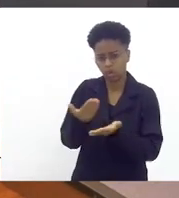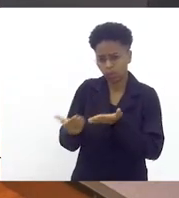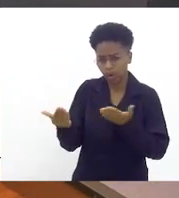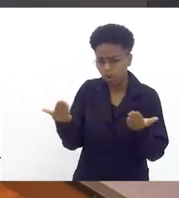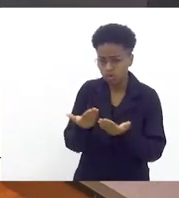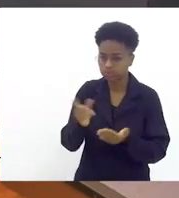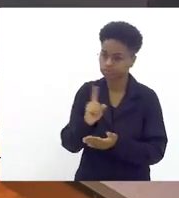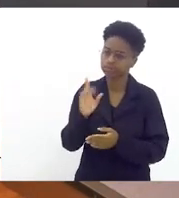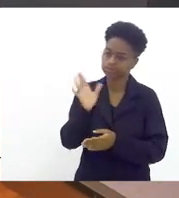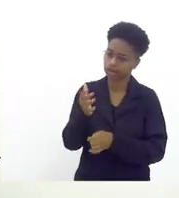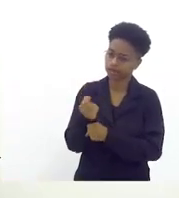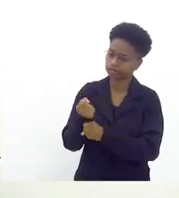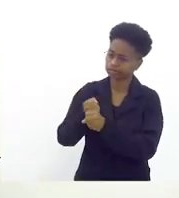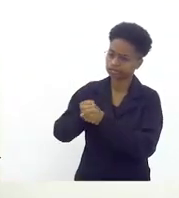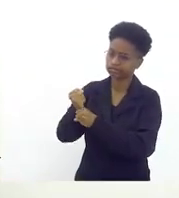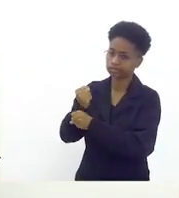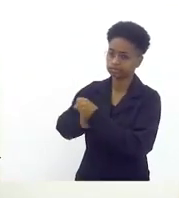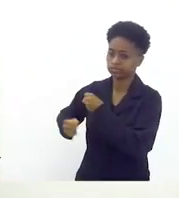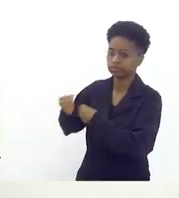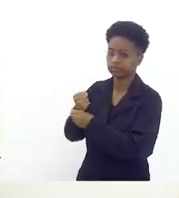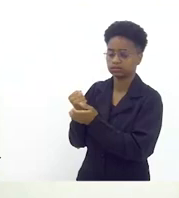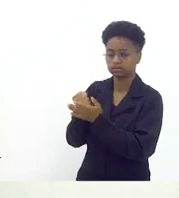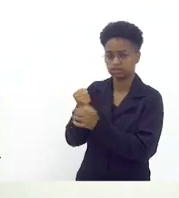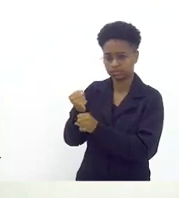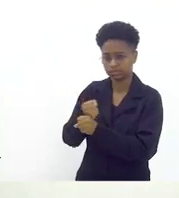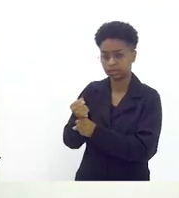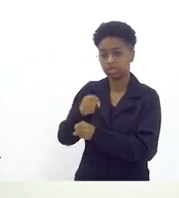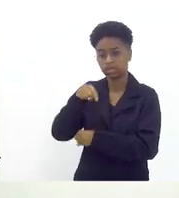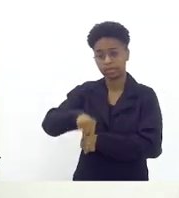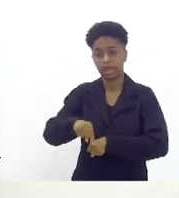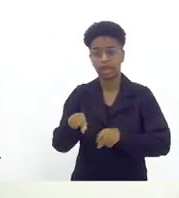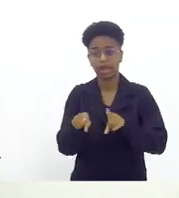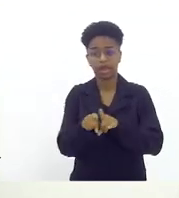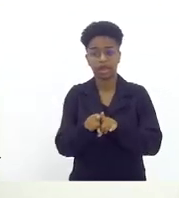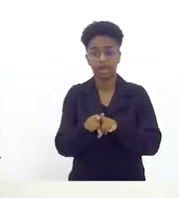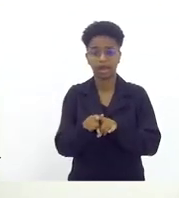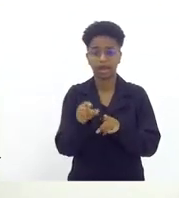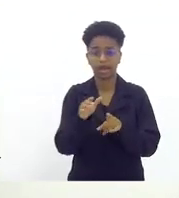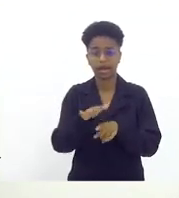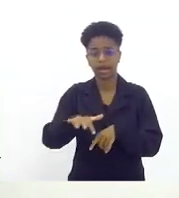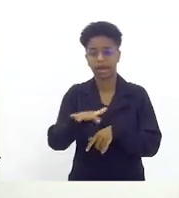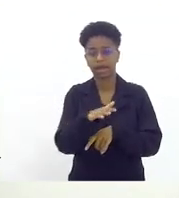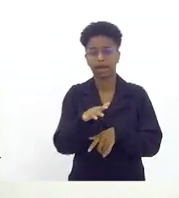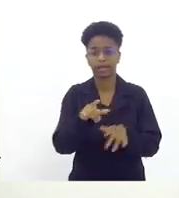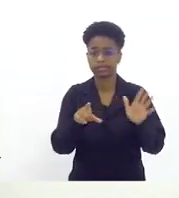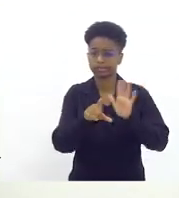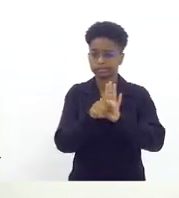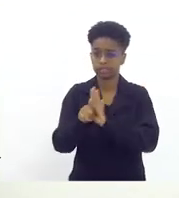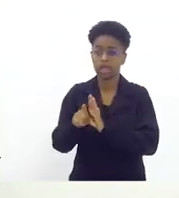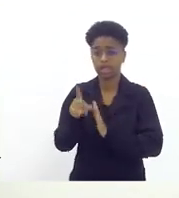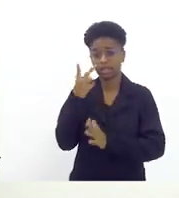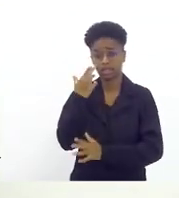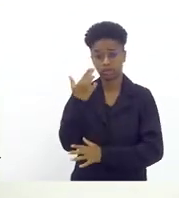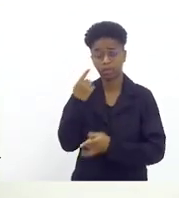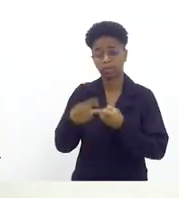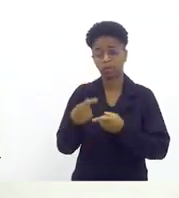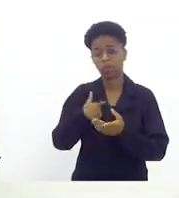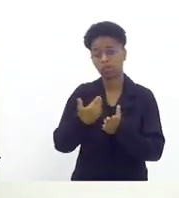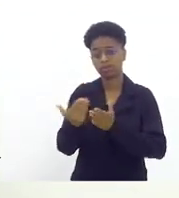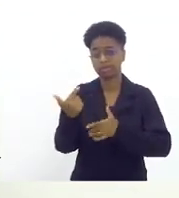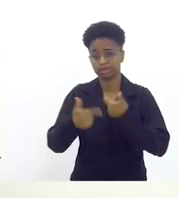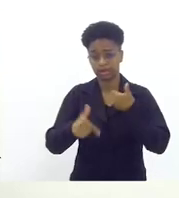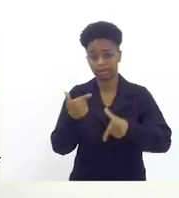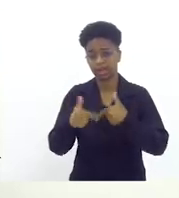Muito tempo. Esse ambiente legislativo, gente, para mim é muito comum porque é onde eu começo a minha carreira chegando aqui no Rio de Janeiro, né? Eu